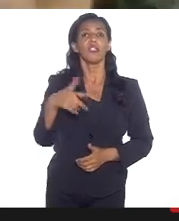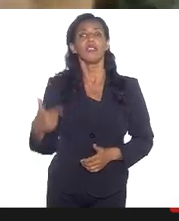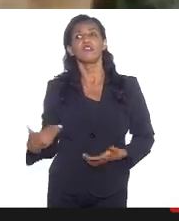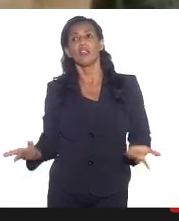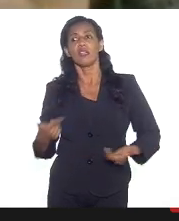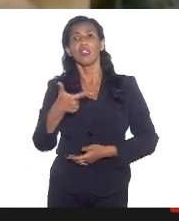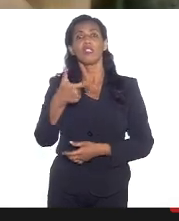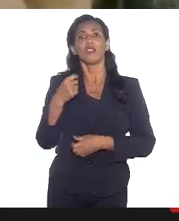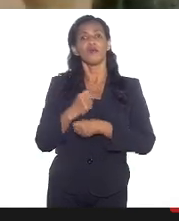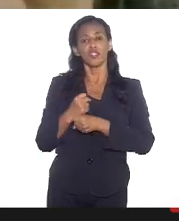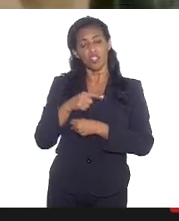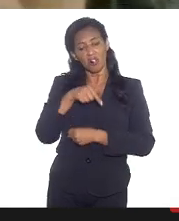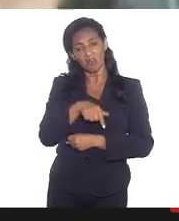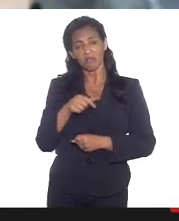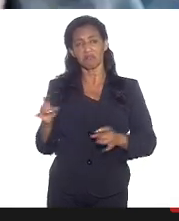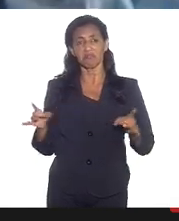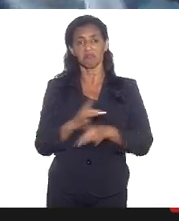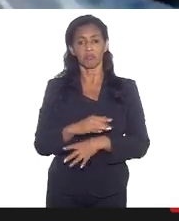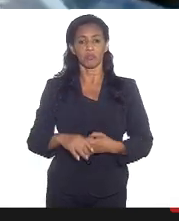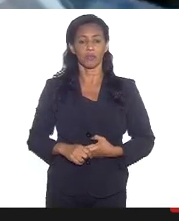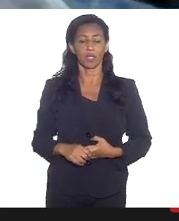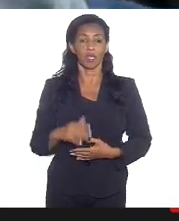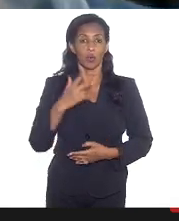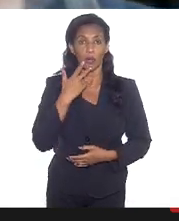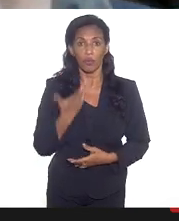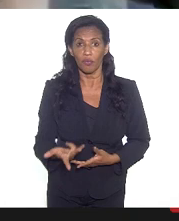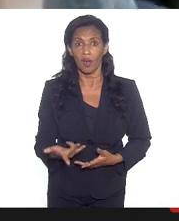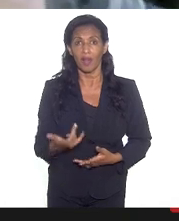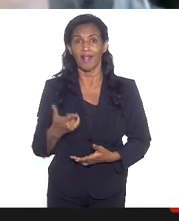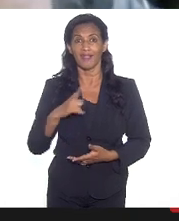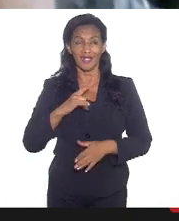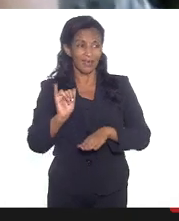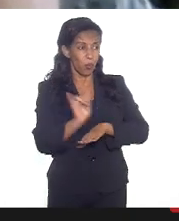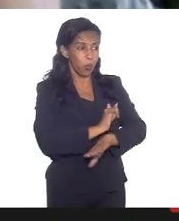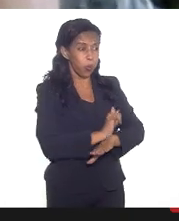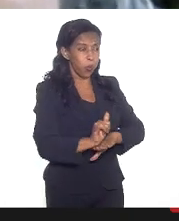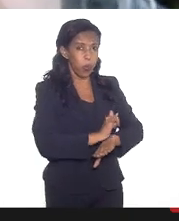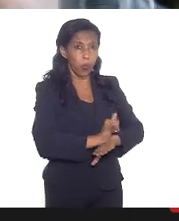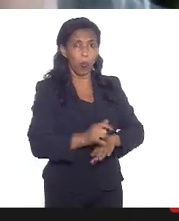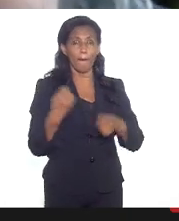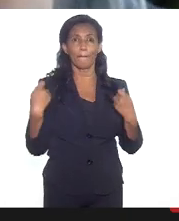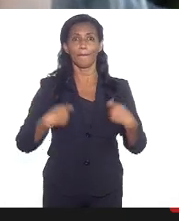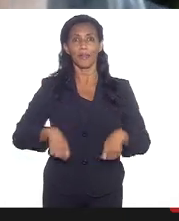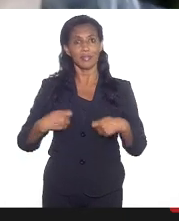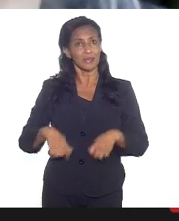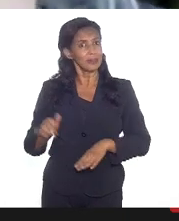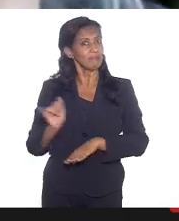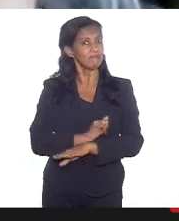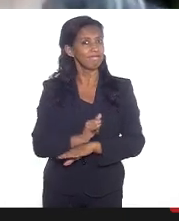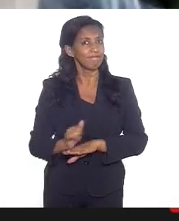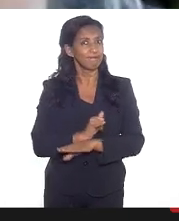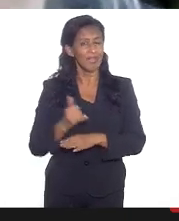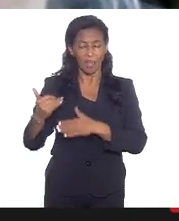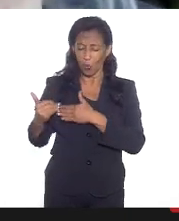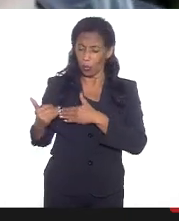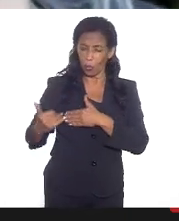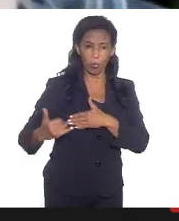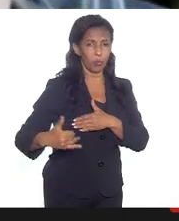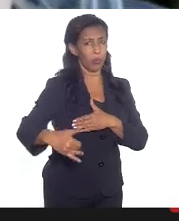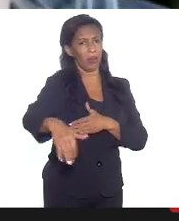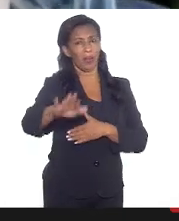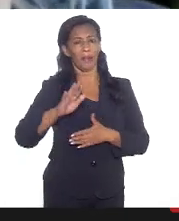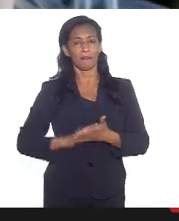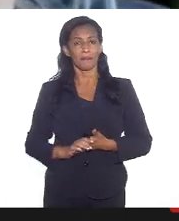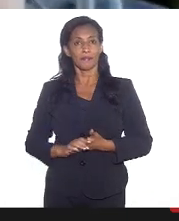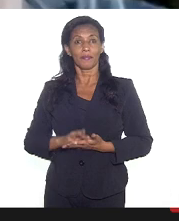20 anos, está aqui. É isso que eu digo, nós temos que ter uma estratégia. Uma estratégia a longo prazo. A